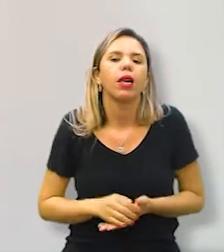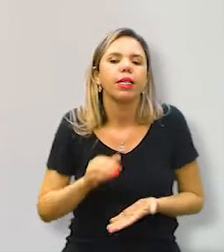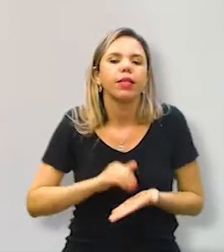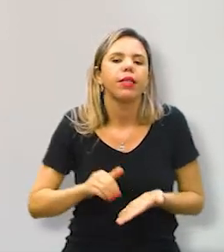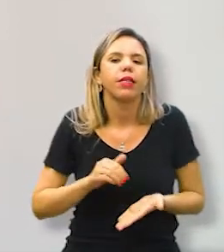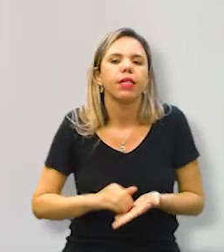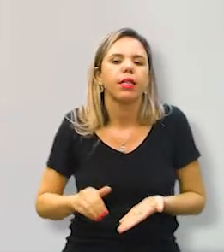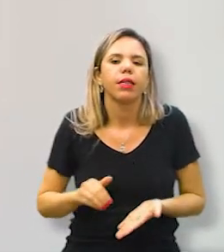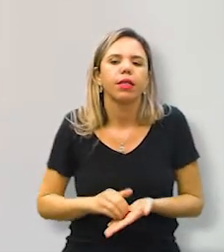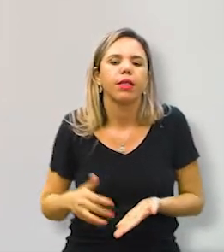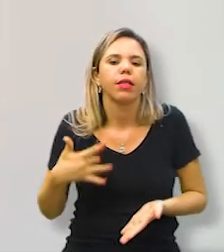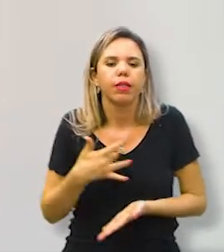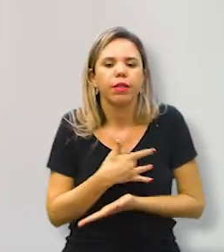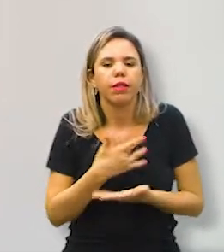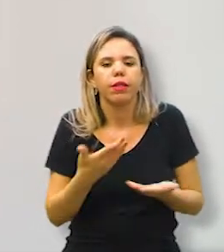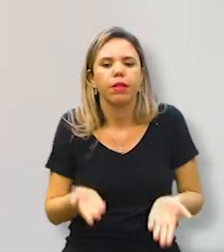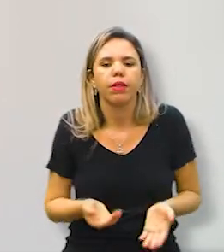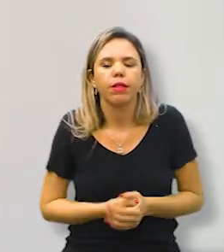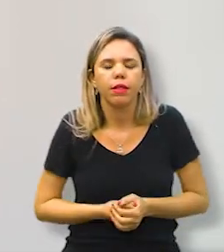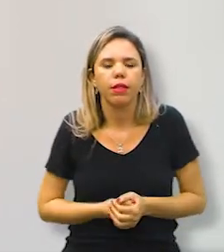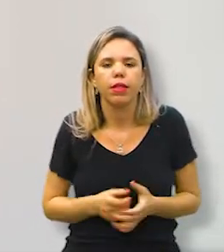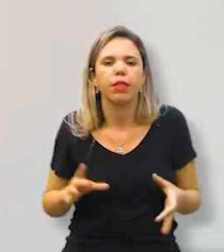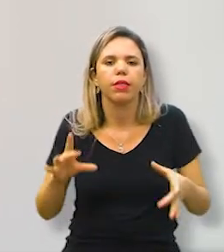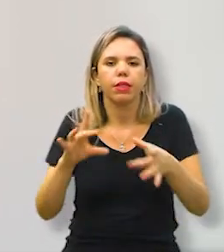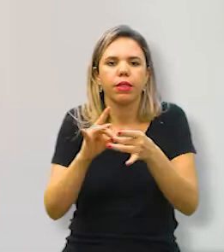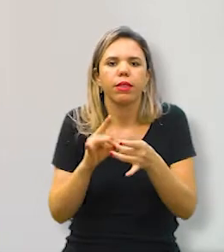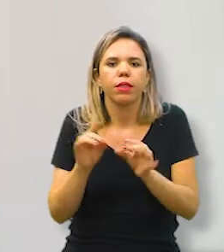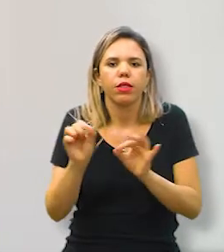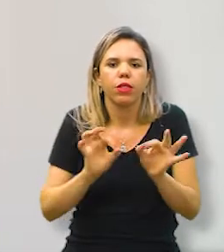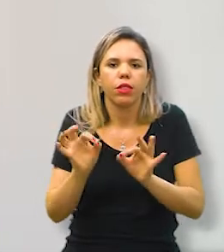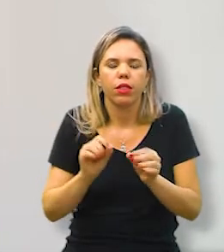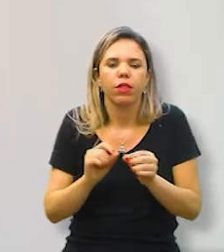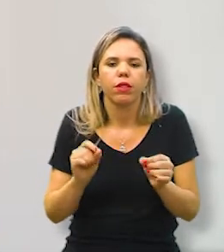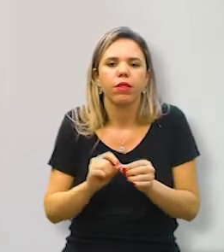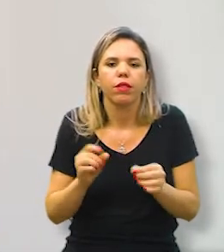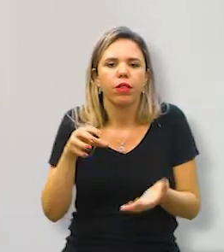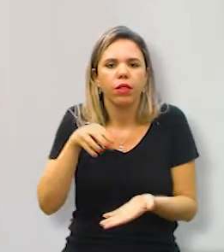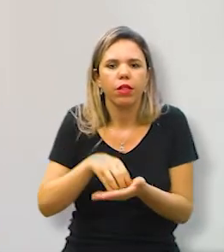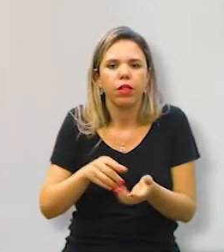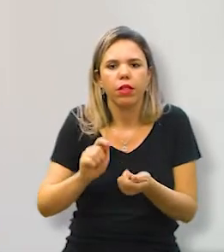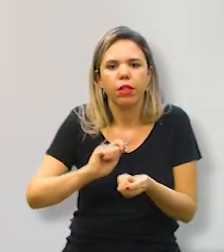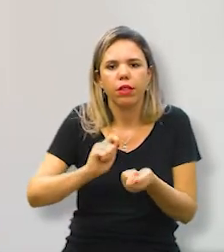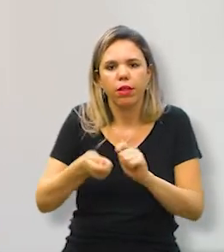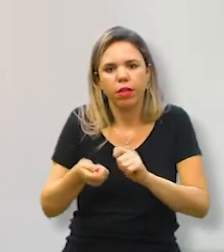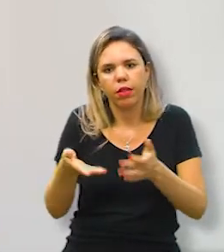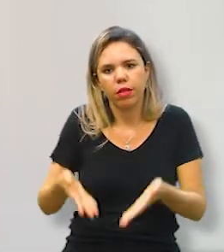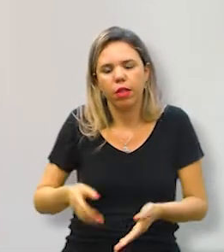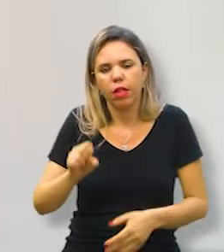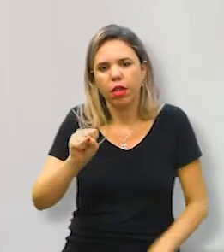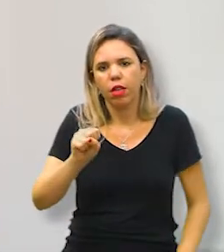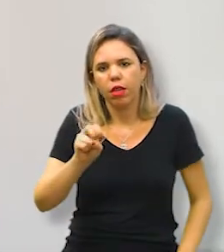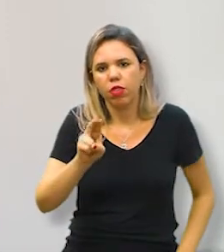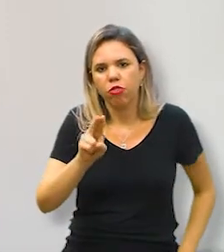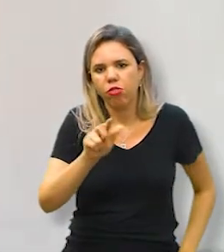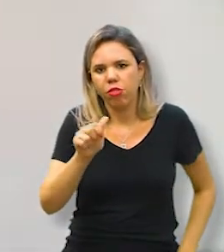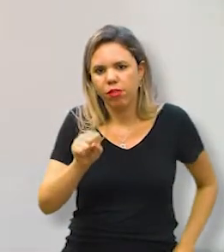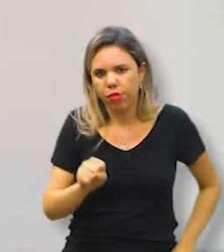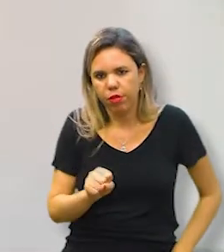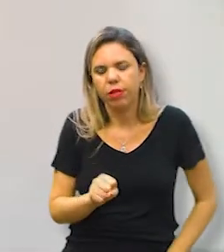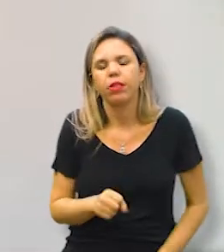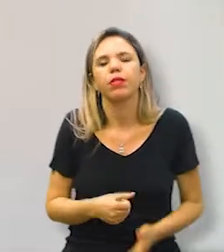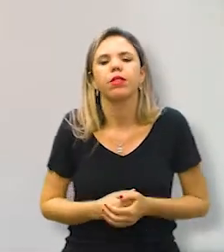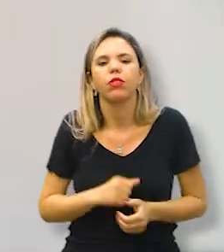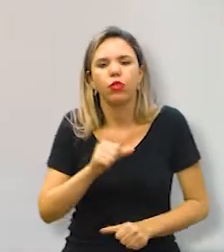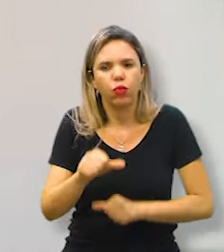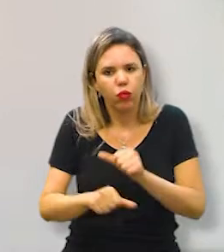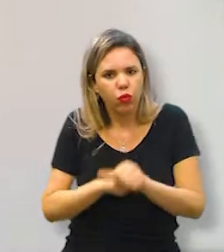Secretaria Municipal de Saúde, a parceria é feita através do Centro de Reabilitação aqui de Sousas. Só que